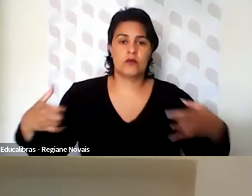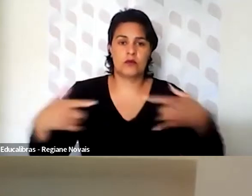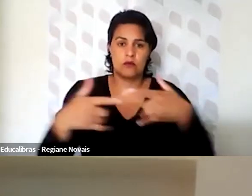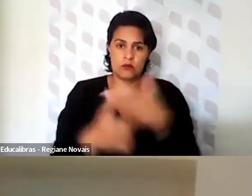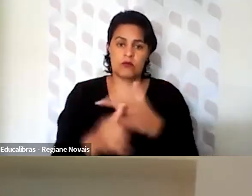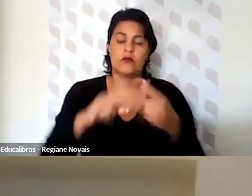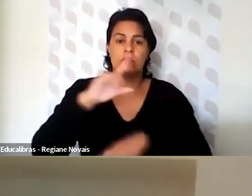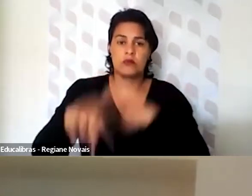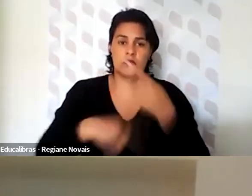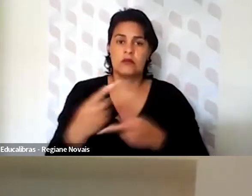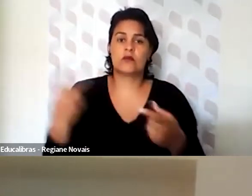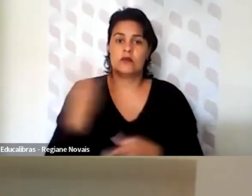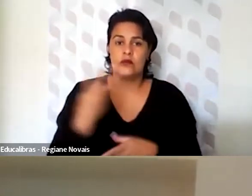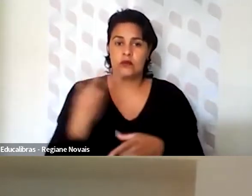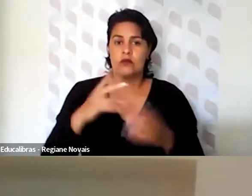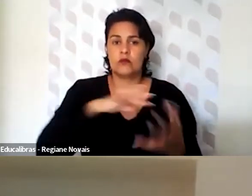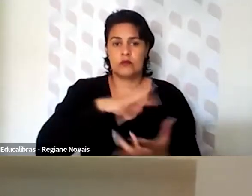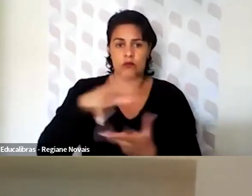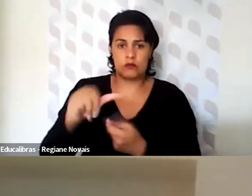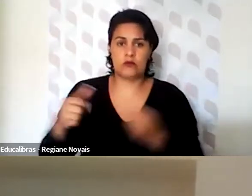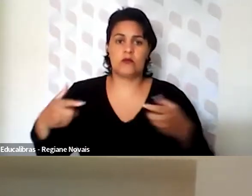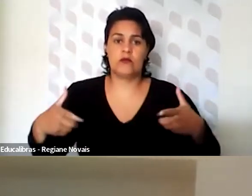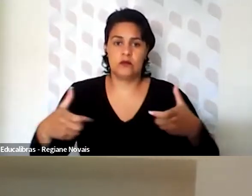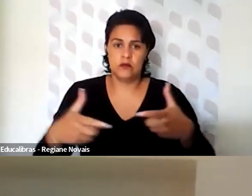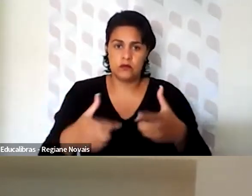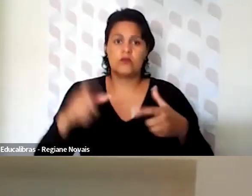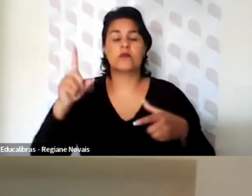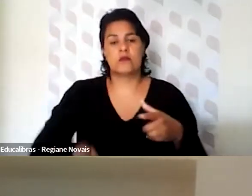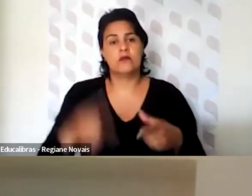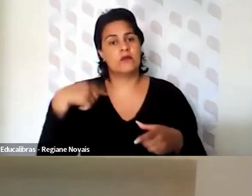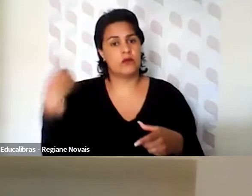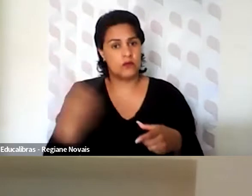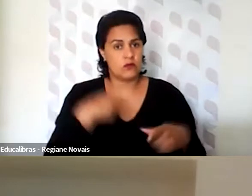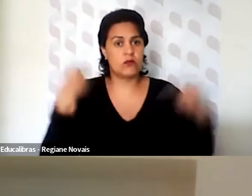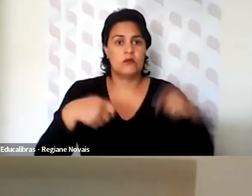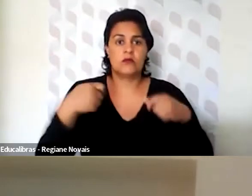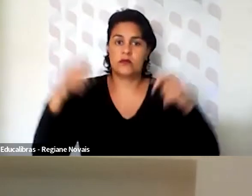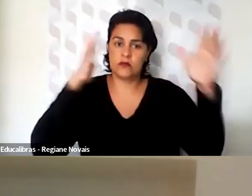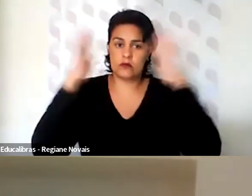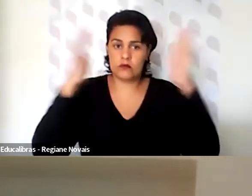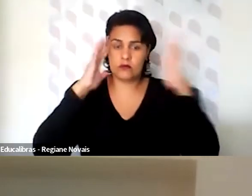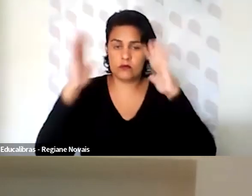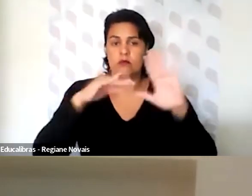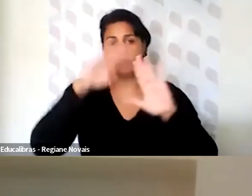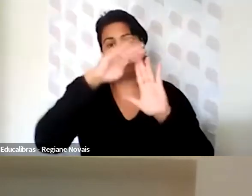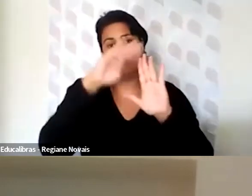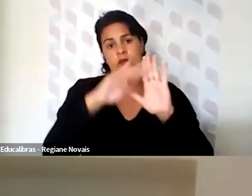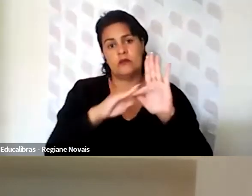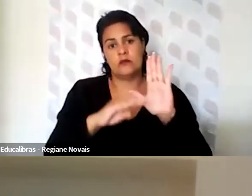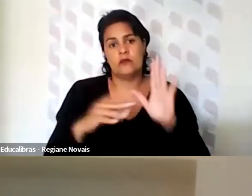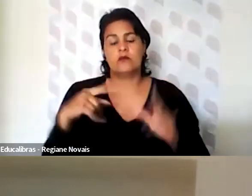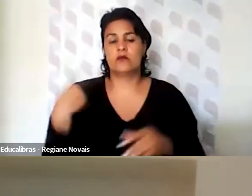Guerra Mundial, é um lugar ideal para a gente repensar os parâmetros pelos quais a gente vai estabelecer um novo modelo